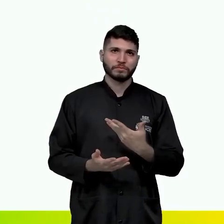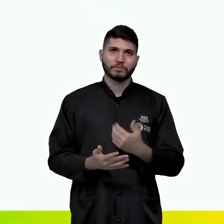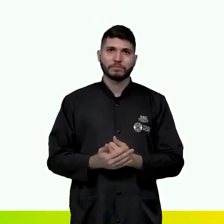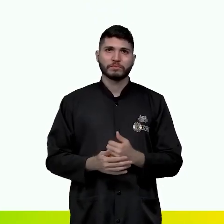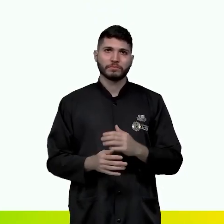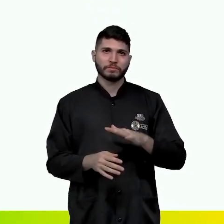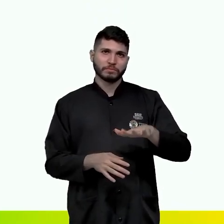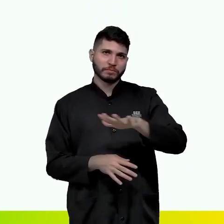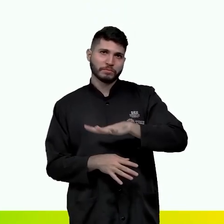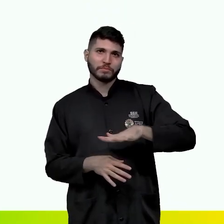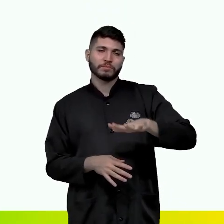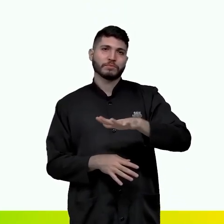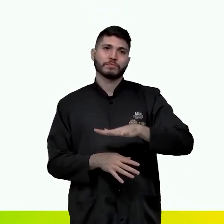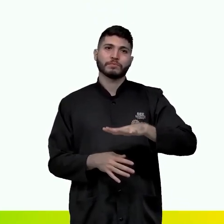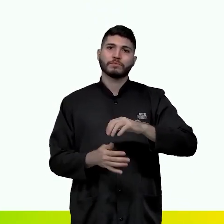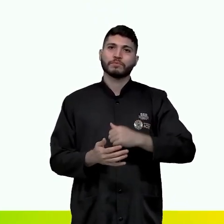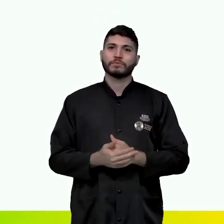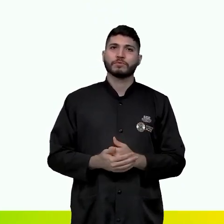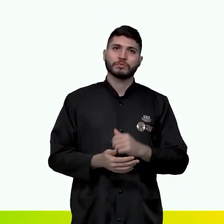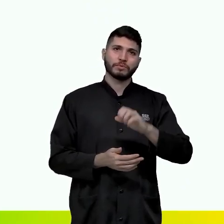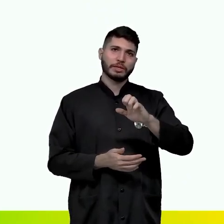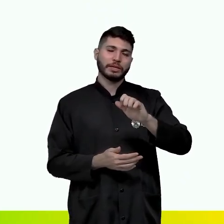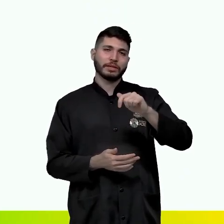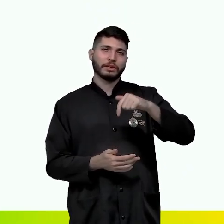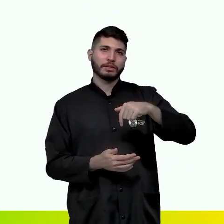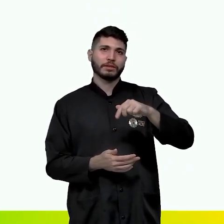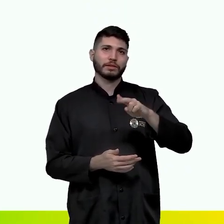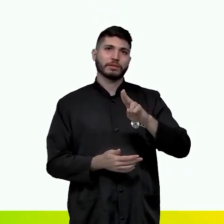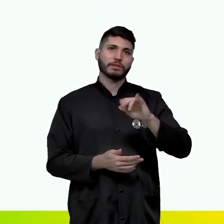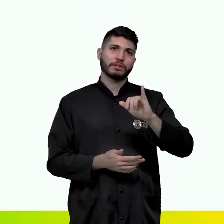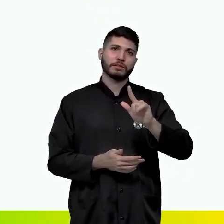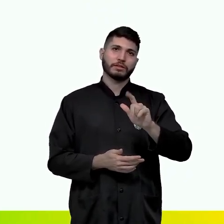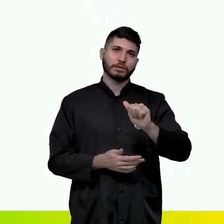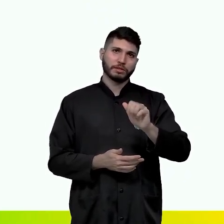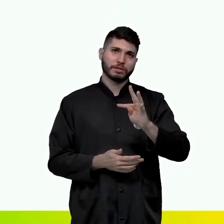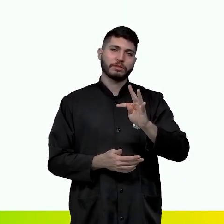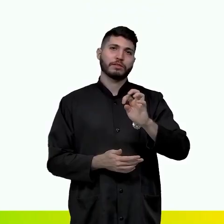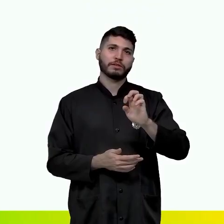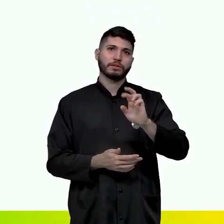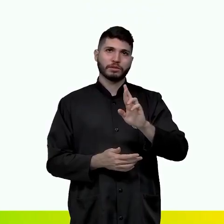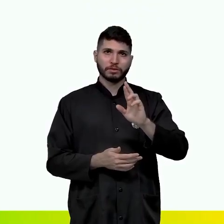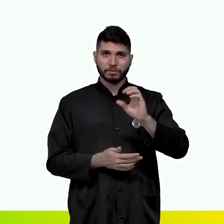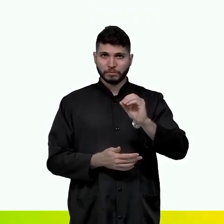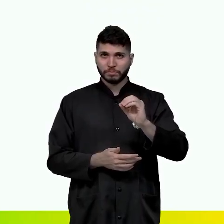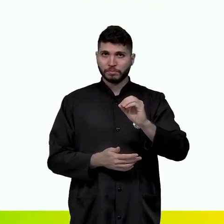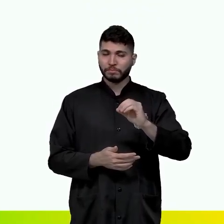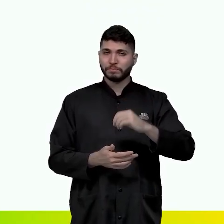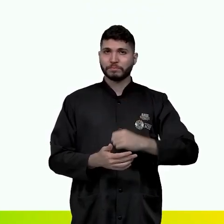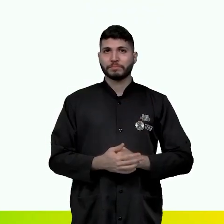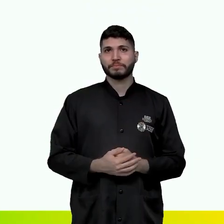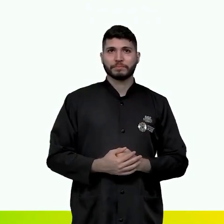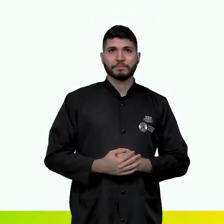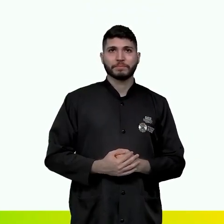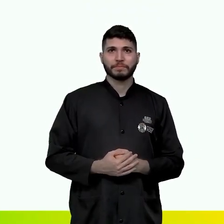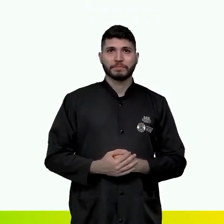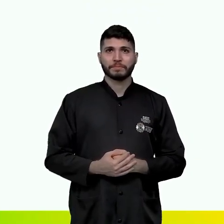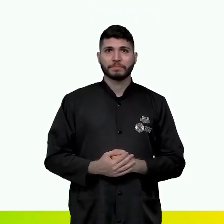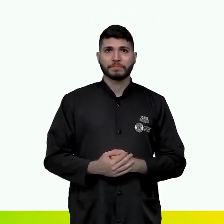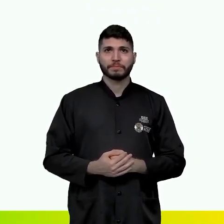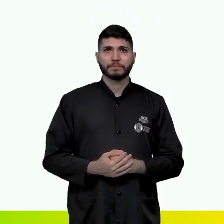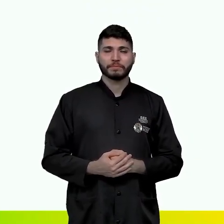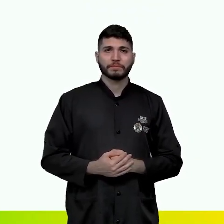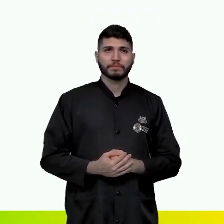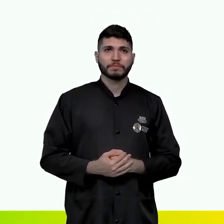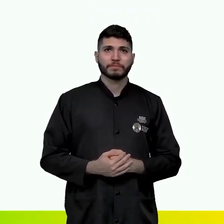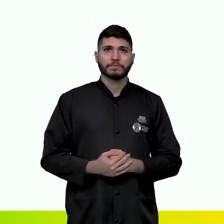você multiplica por 4 para obter a área total do tetraedro. Então, vou colocar aqui t